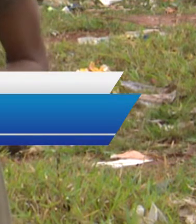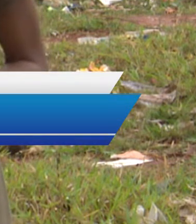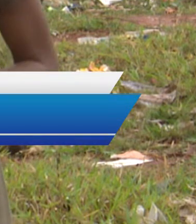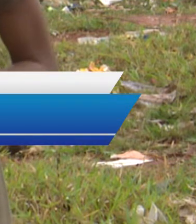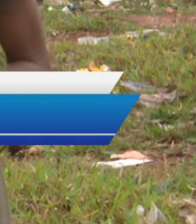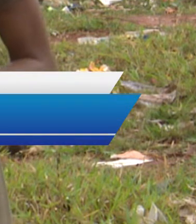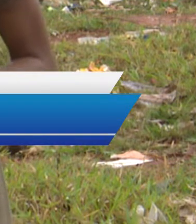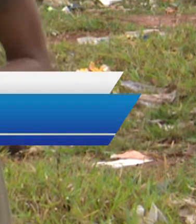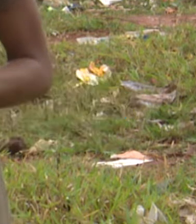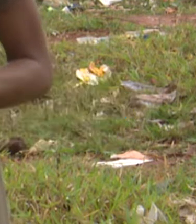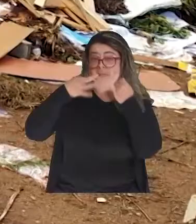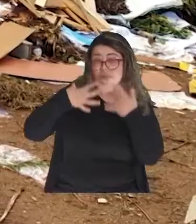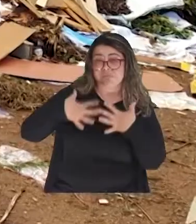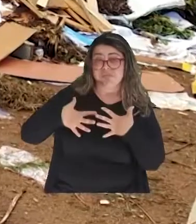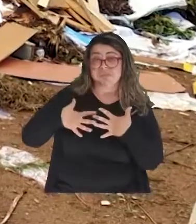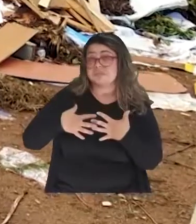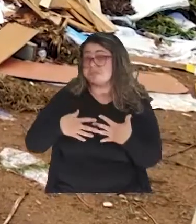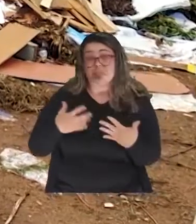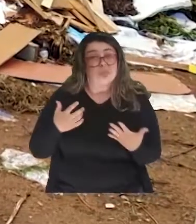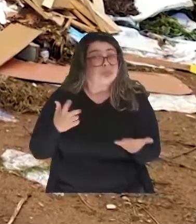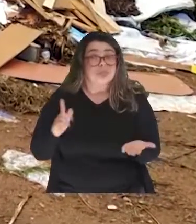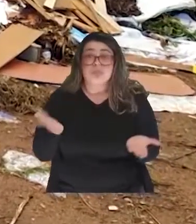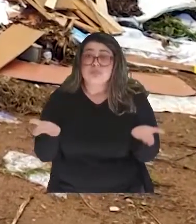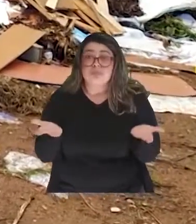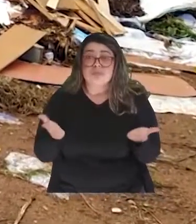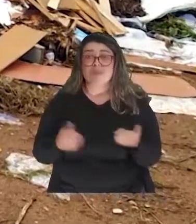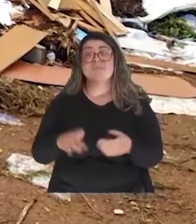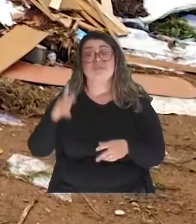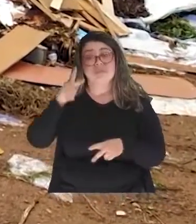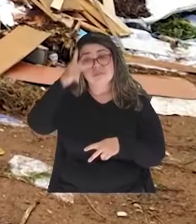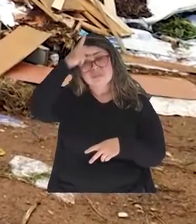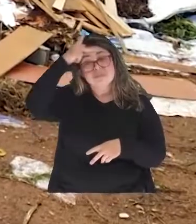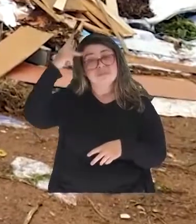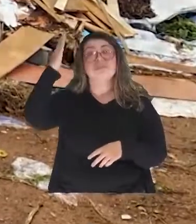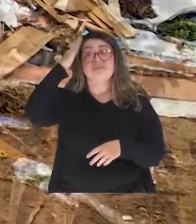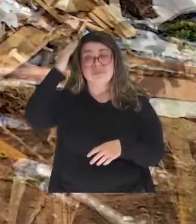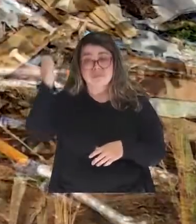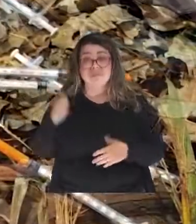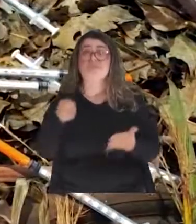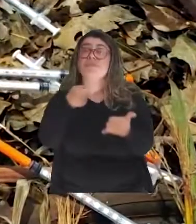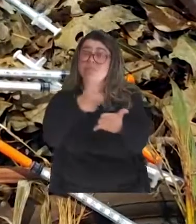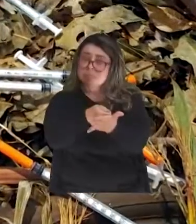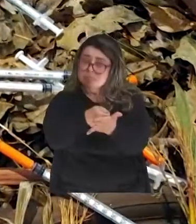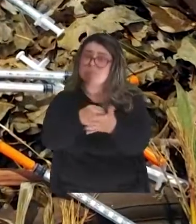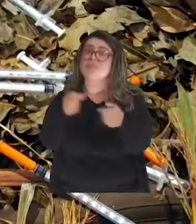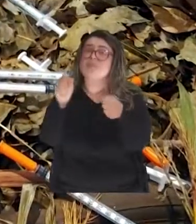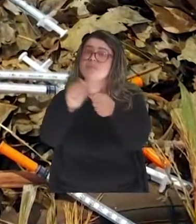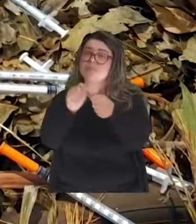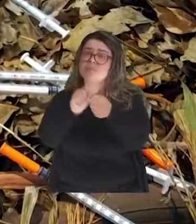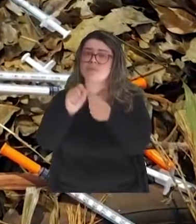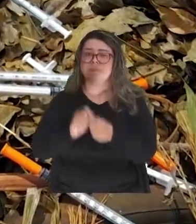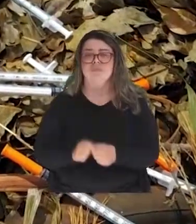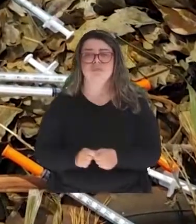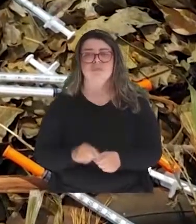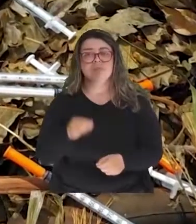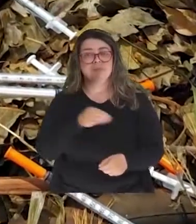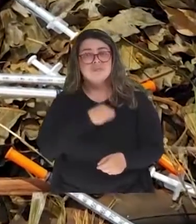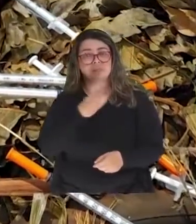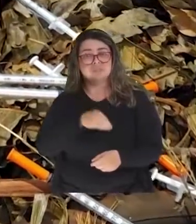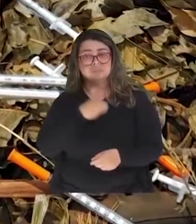preciso a conscientização da população a população sabe dos seus deveres como se e para viver em sociedade